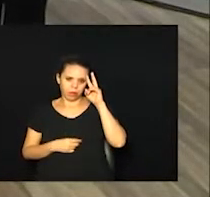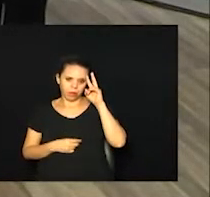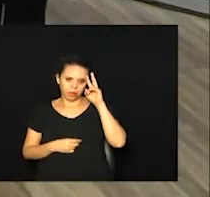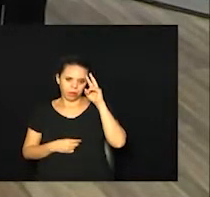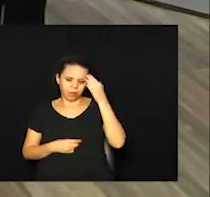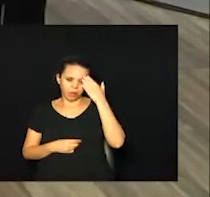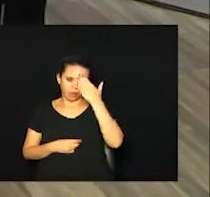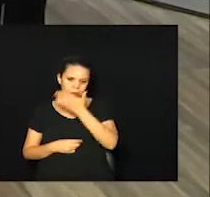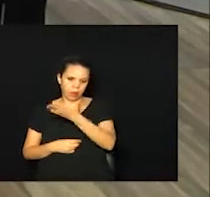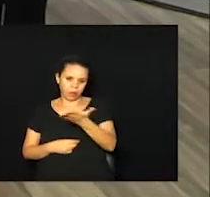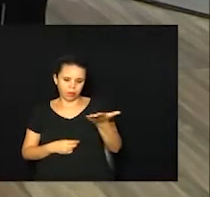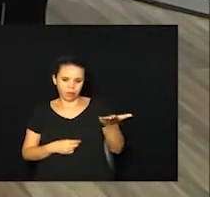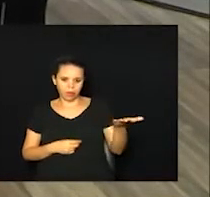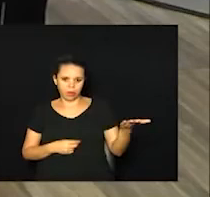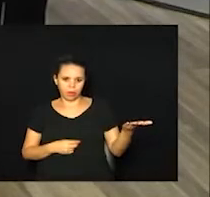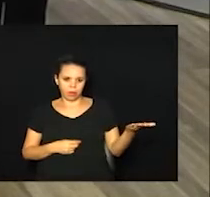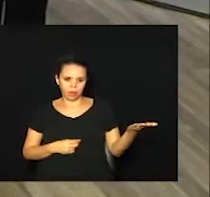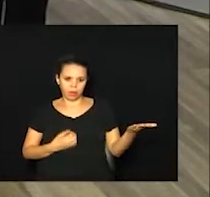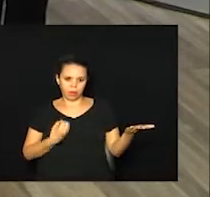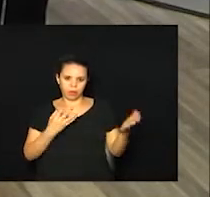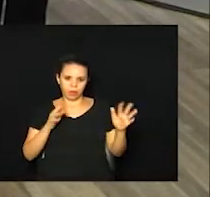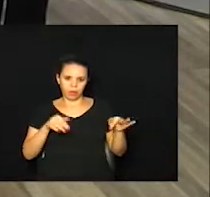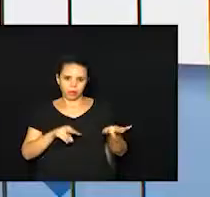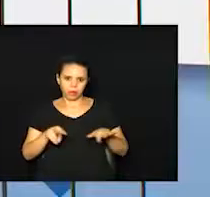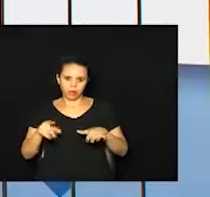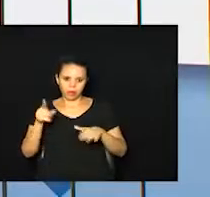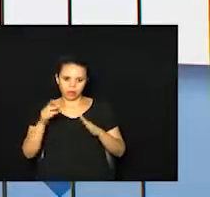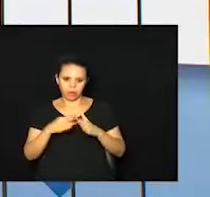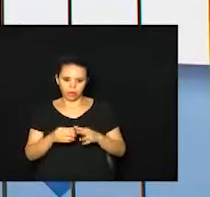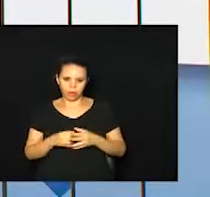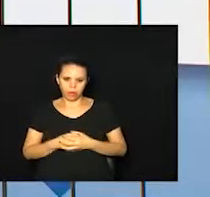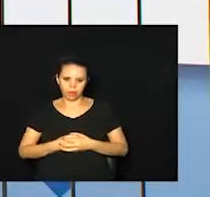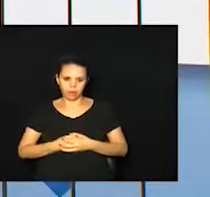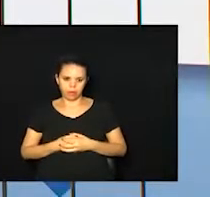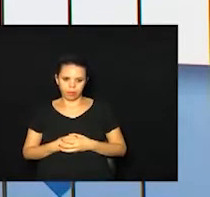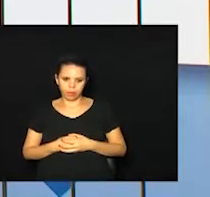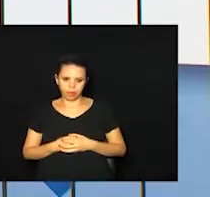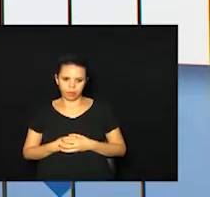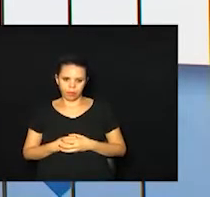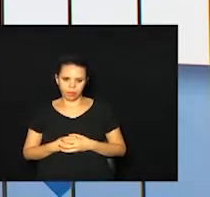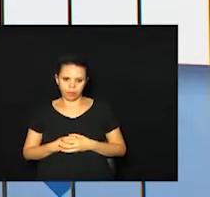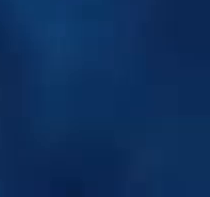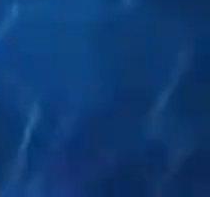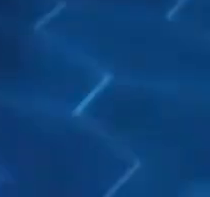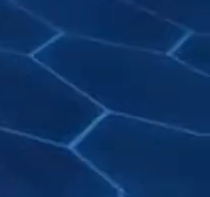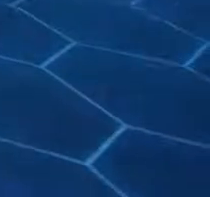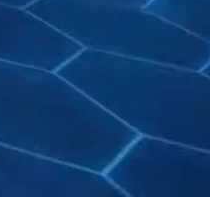muito obrigado pela sua companhia. Bom final de semana para você e para todo mundo que está assistindo a gente.